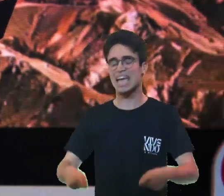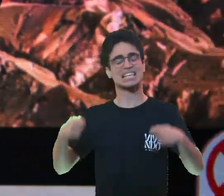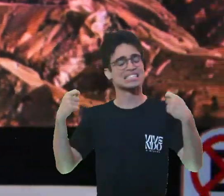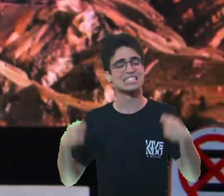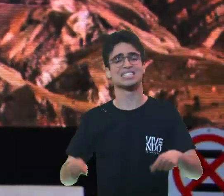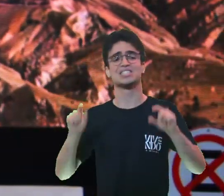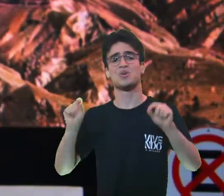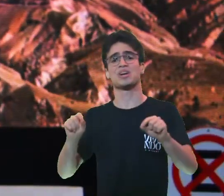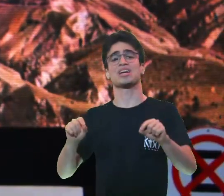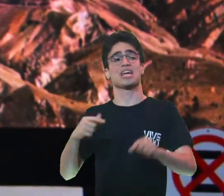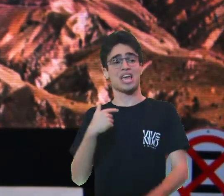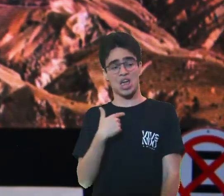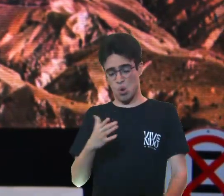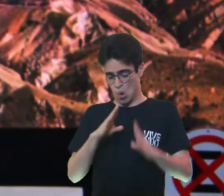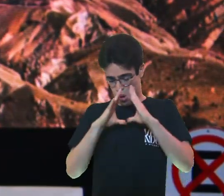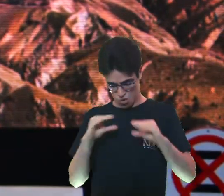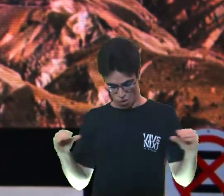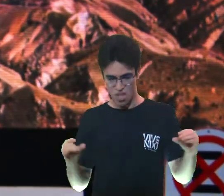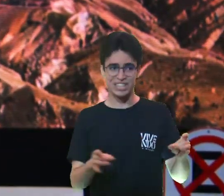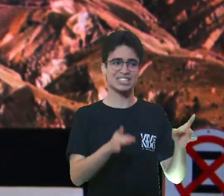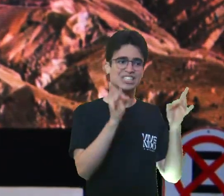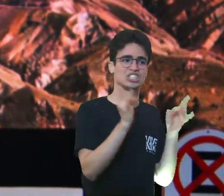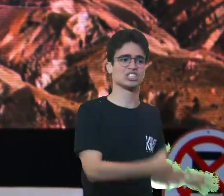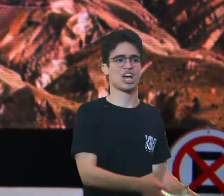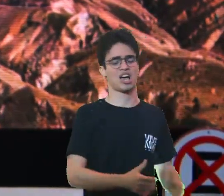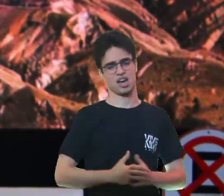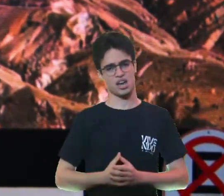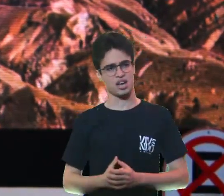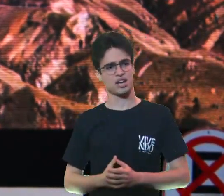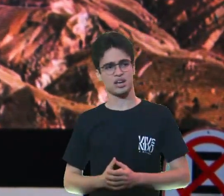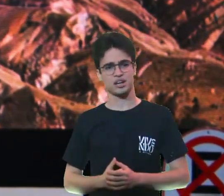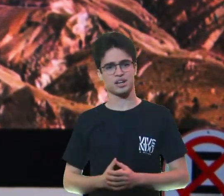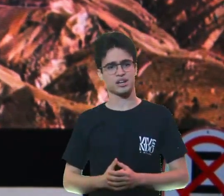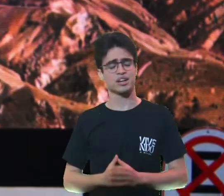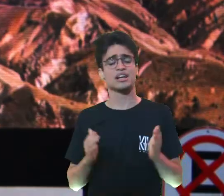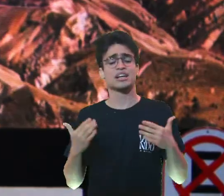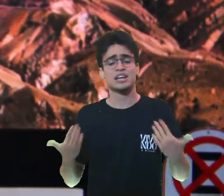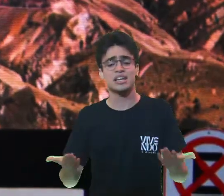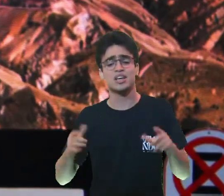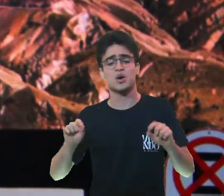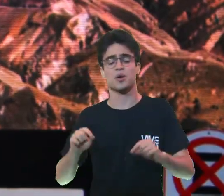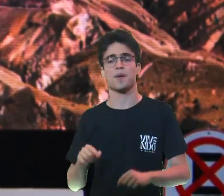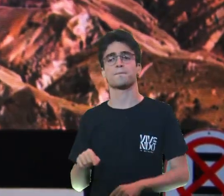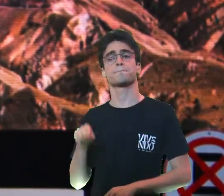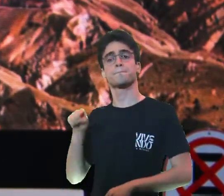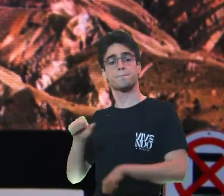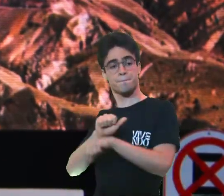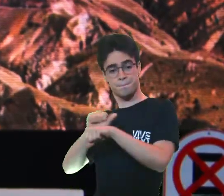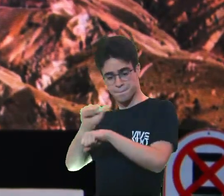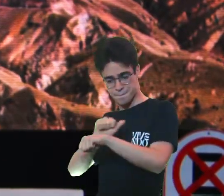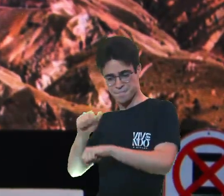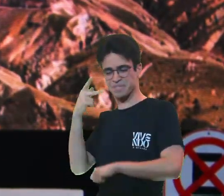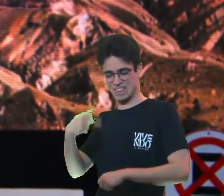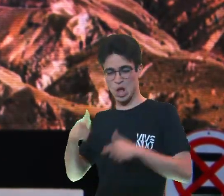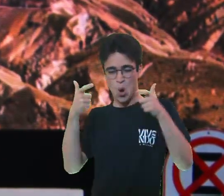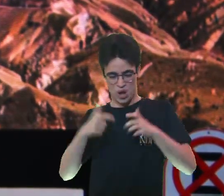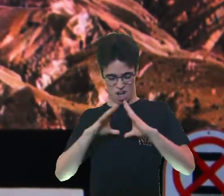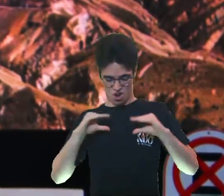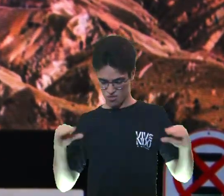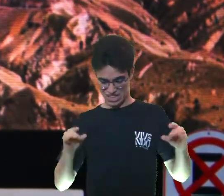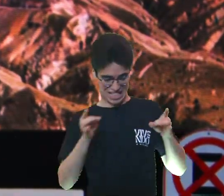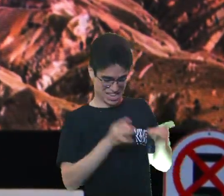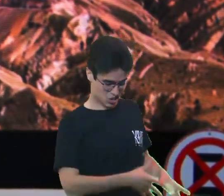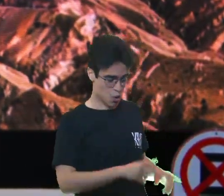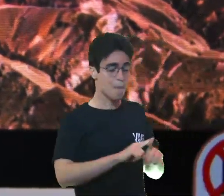mudança de tenda. Abraão não só mudou as suas tendas, mas o texto diz que ele foi habitar